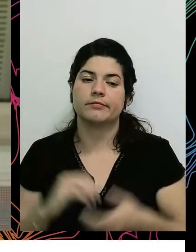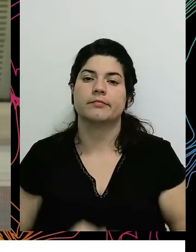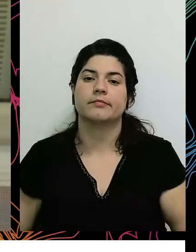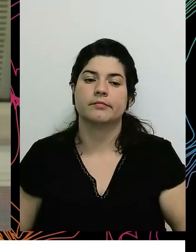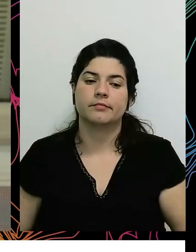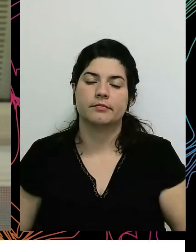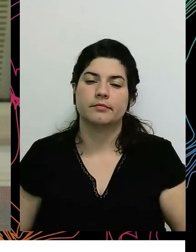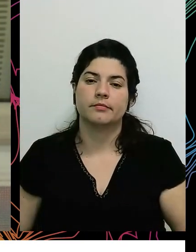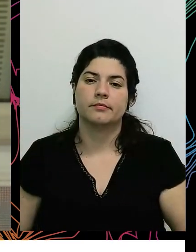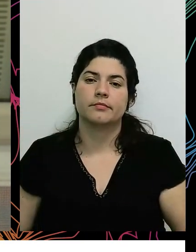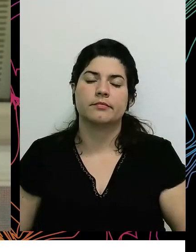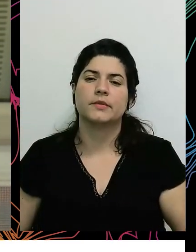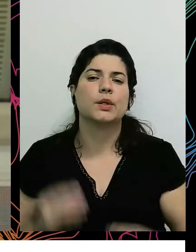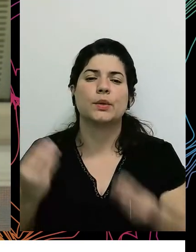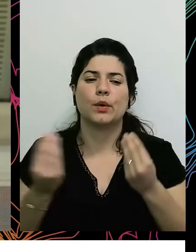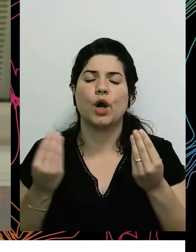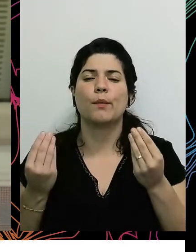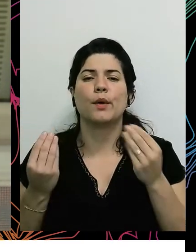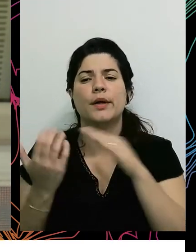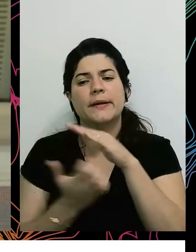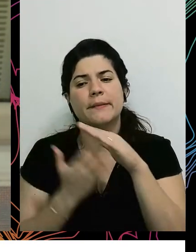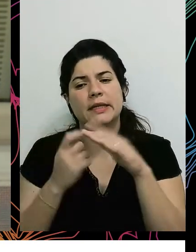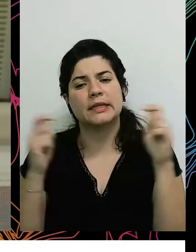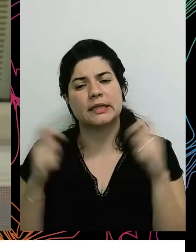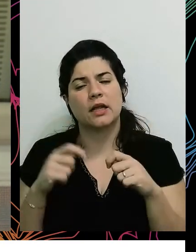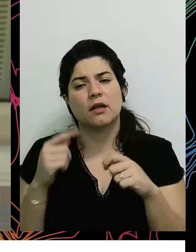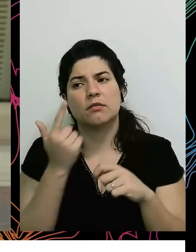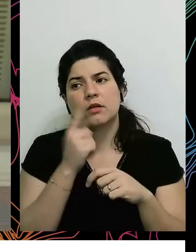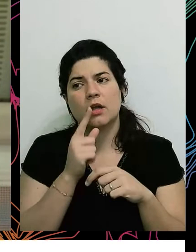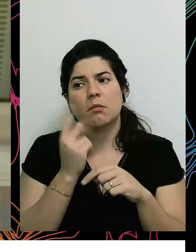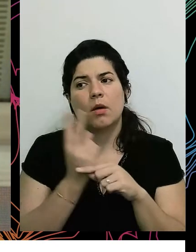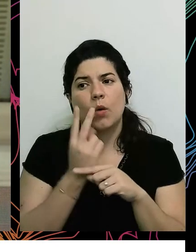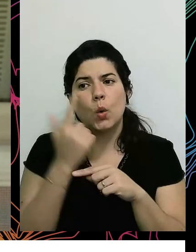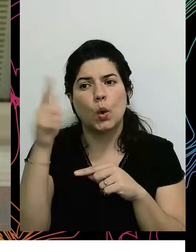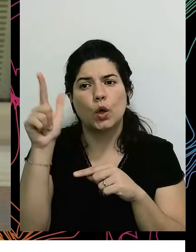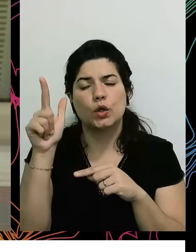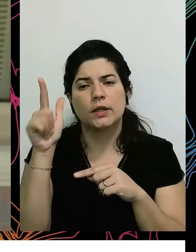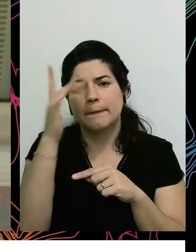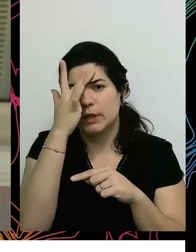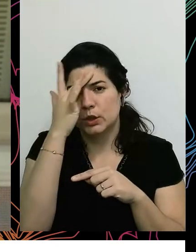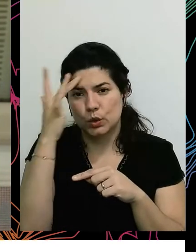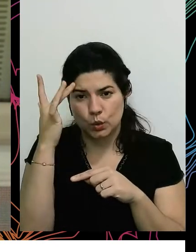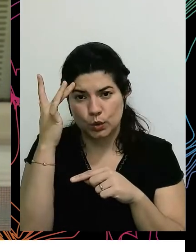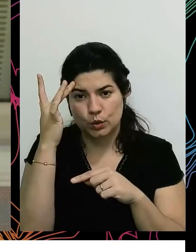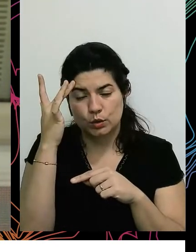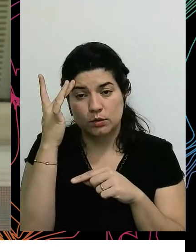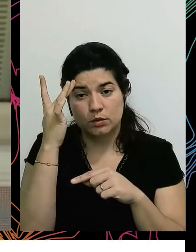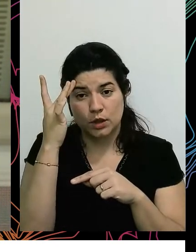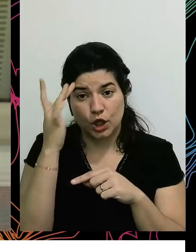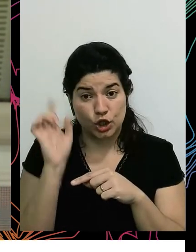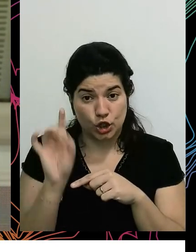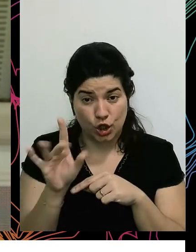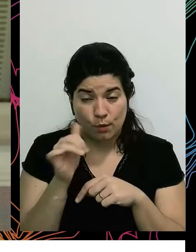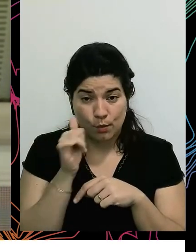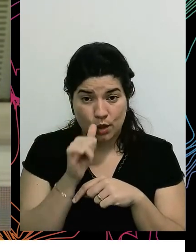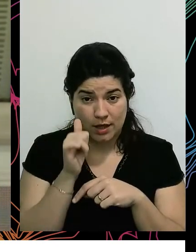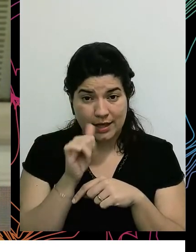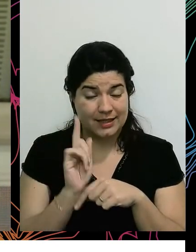as companhias podemos procurar outro tipo de pessoas, e não são mulheres, para entrar, por exemplo, que